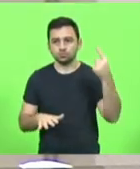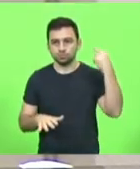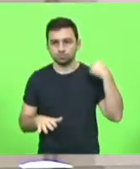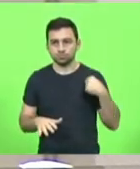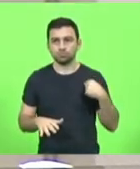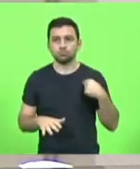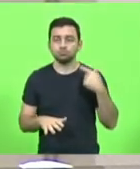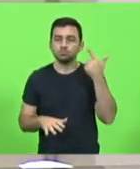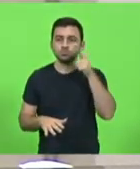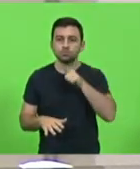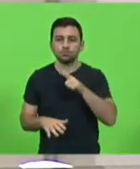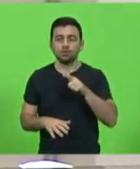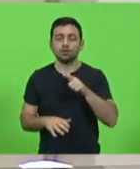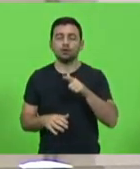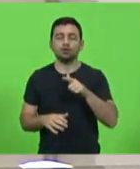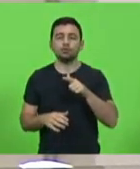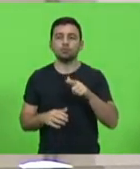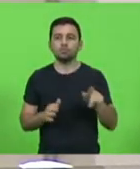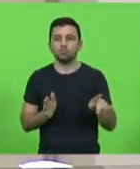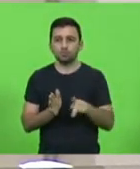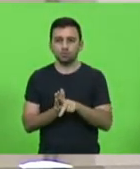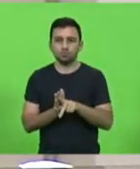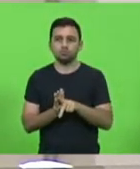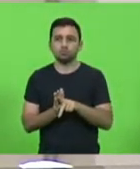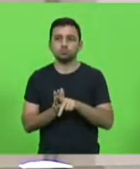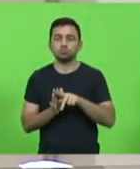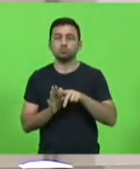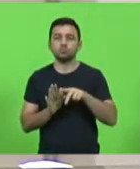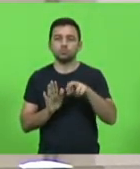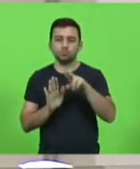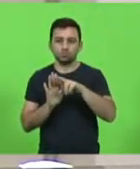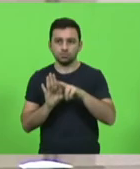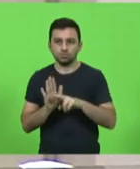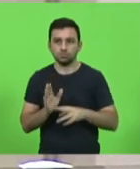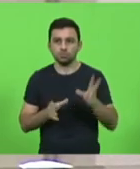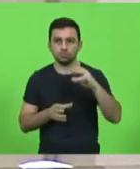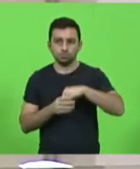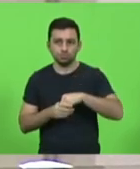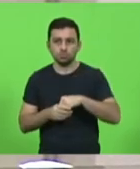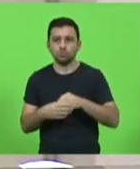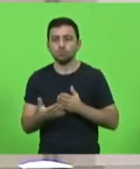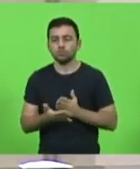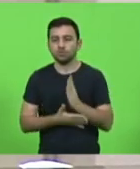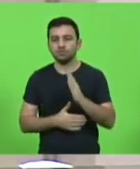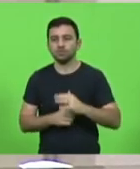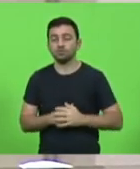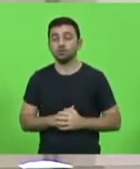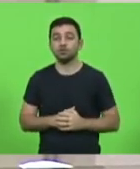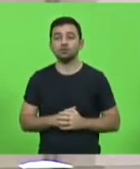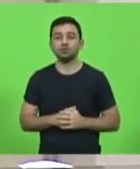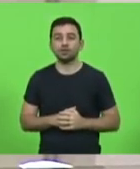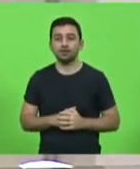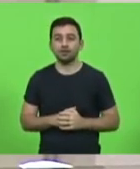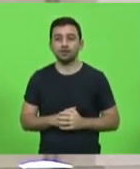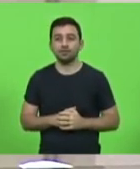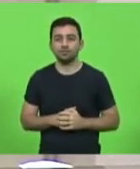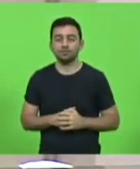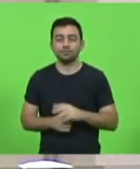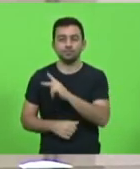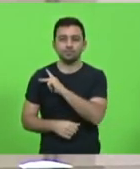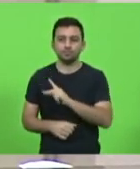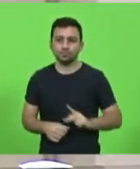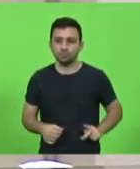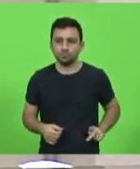106 do Regimento Interno, o senhor presidente deu a por aprovada. Expediente. O senhor presidente solicitou que se